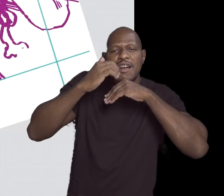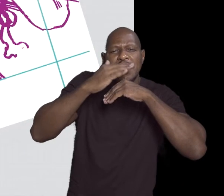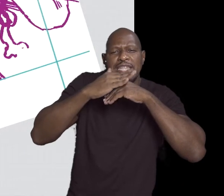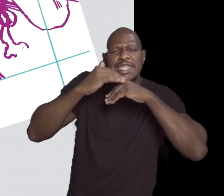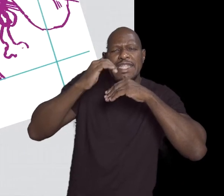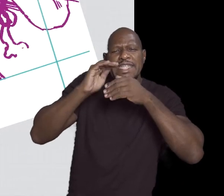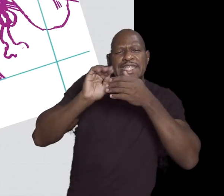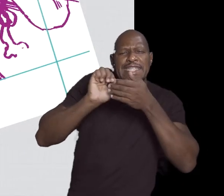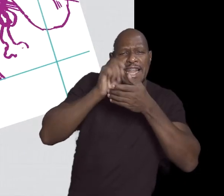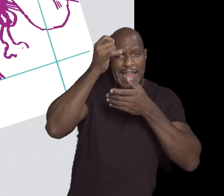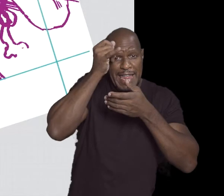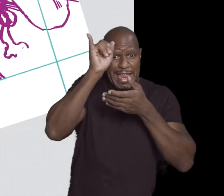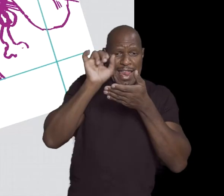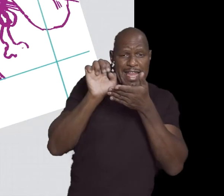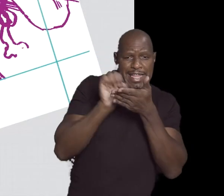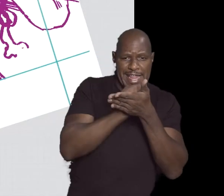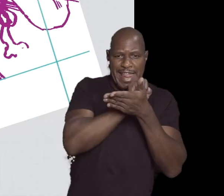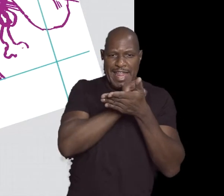apagar